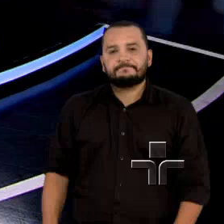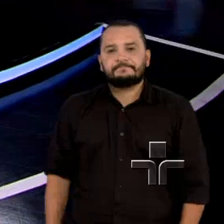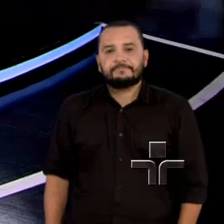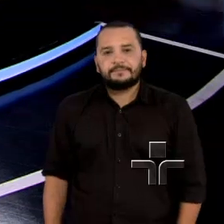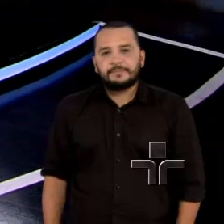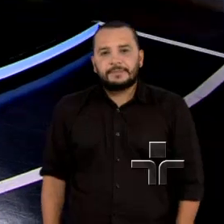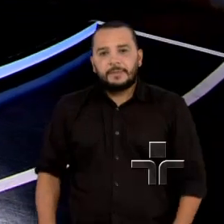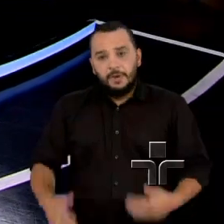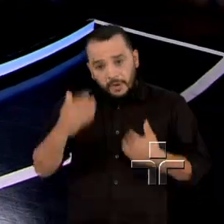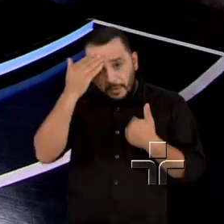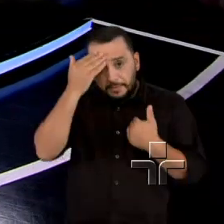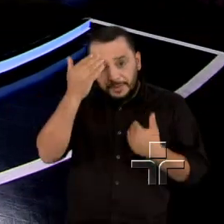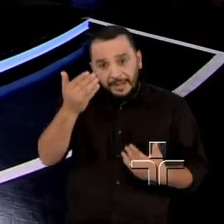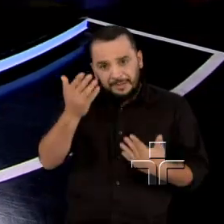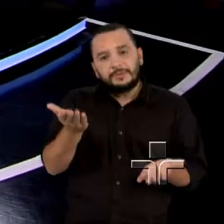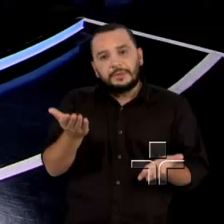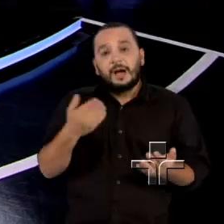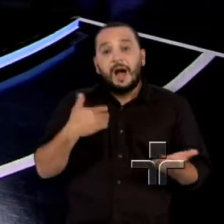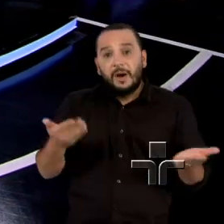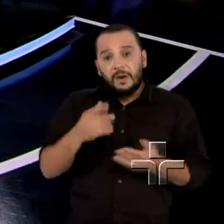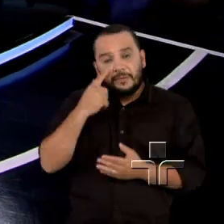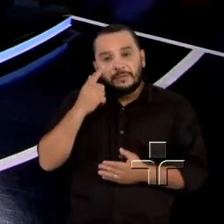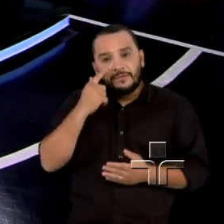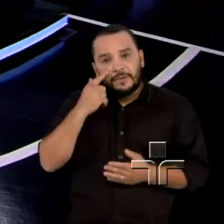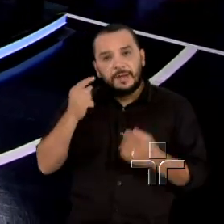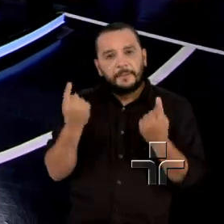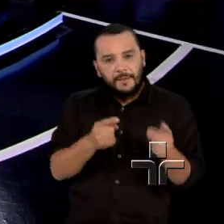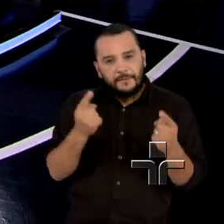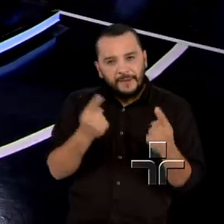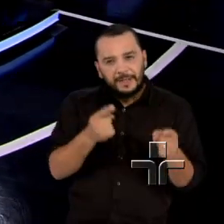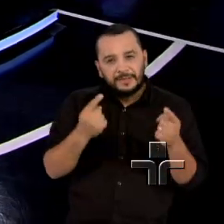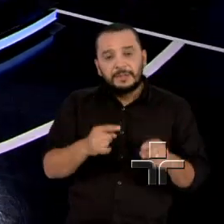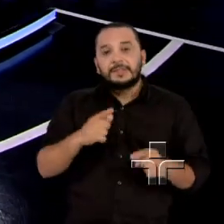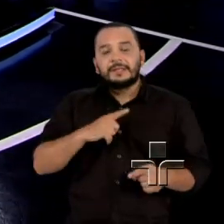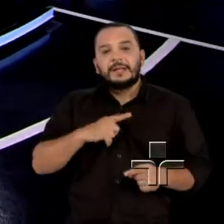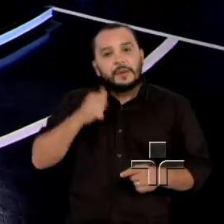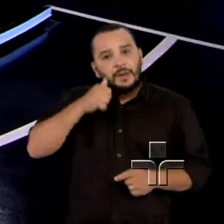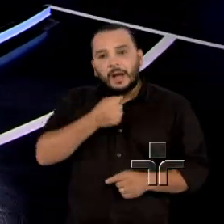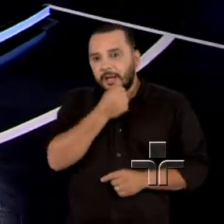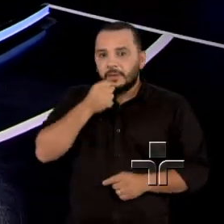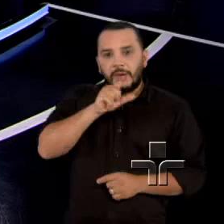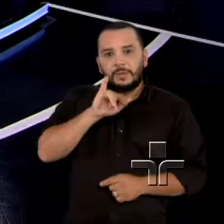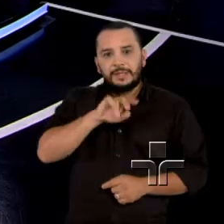www.youtube.com/jornalismo TV Cultura. Fique agora com o programa Provocações, que hoje recebe a cantora